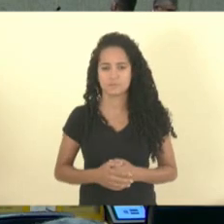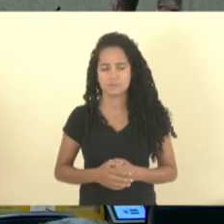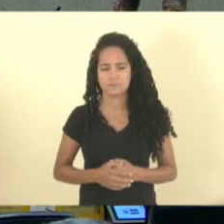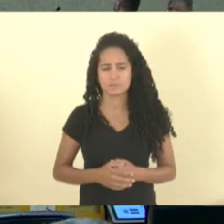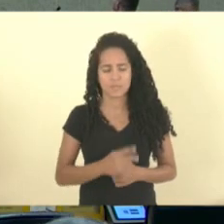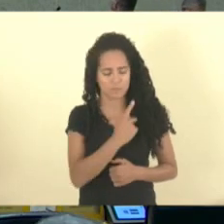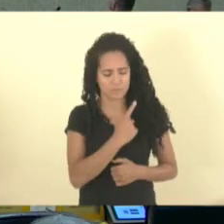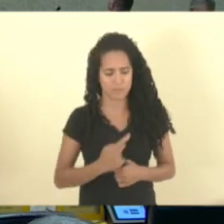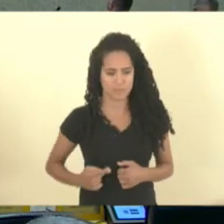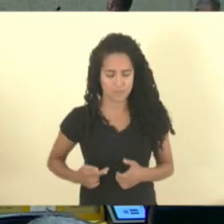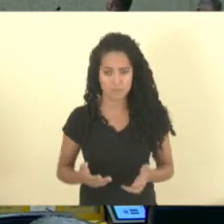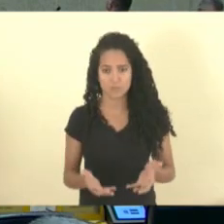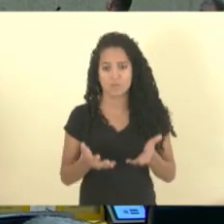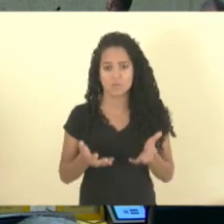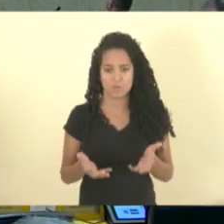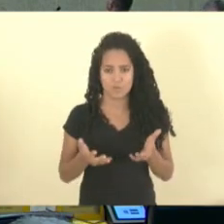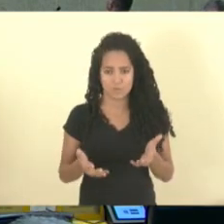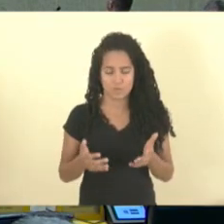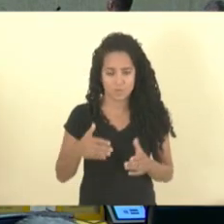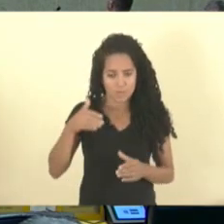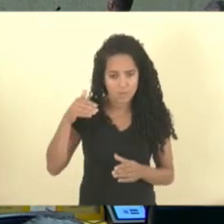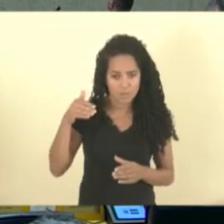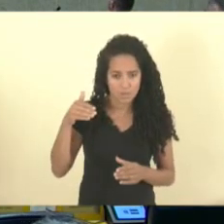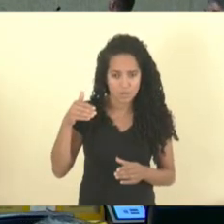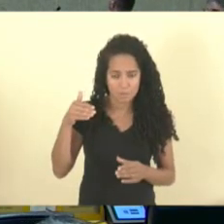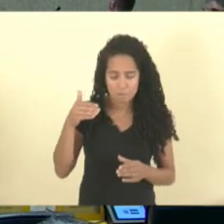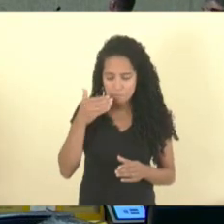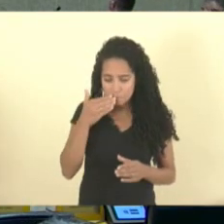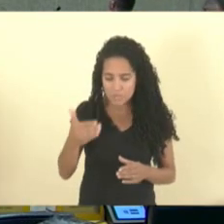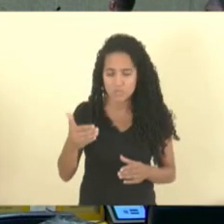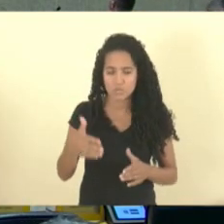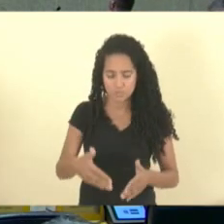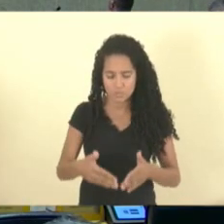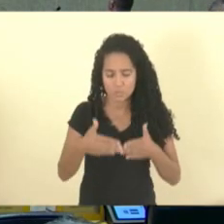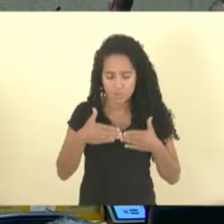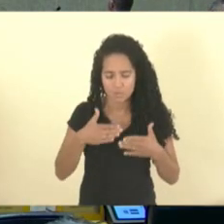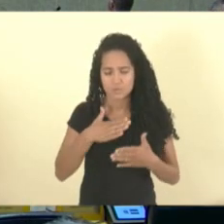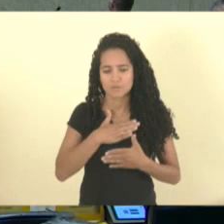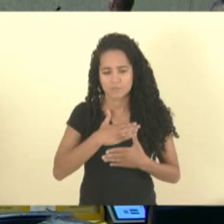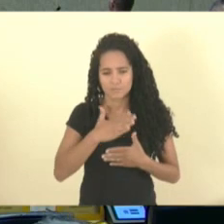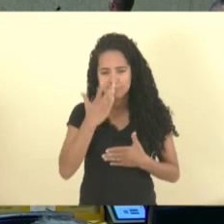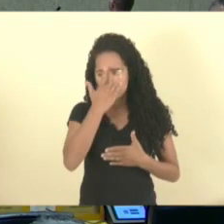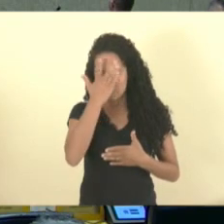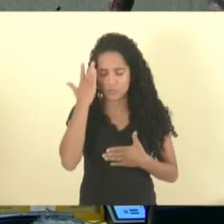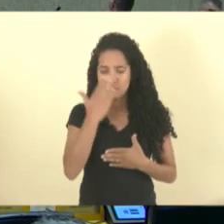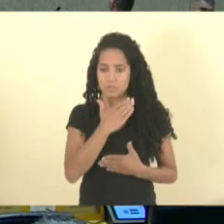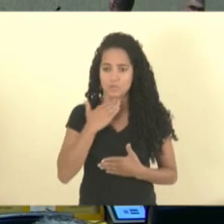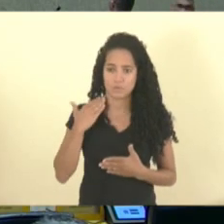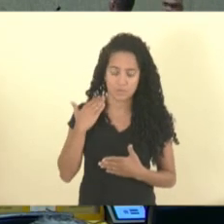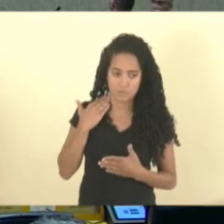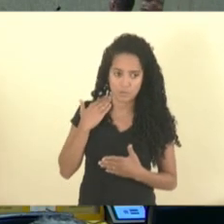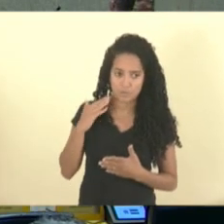Presidente, eu queria unir o voto de pesar pelo falecimento do atleta João Vitor,